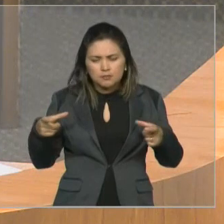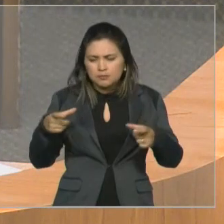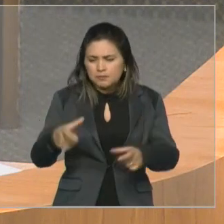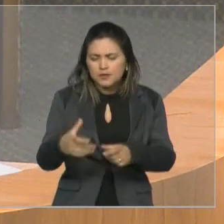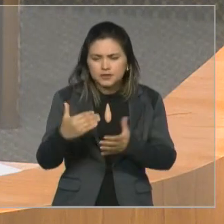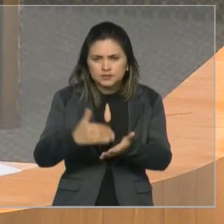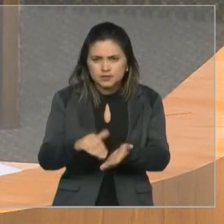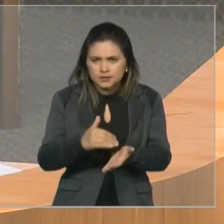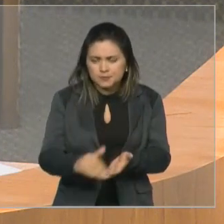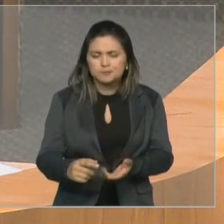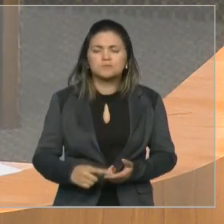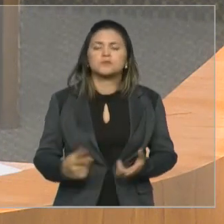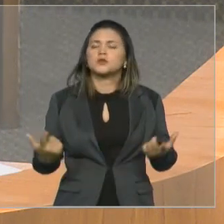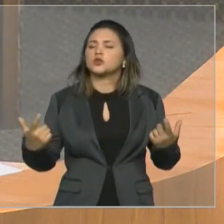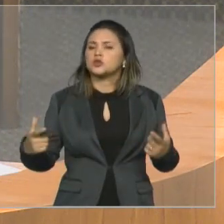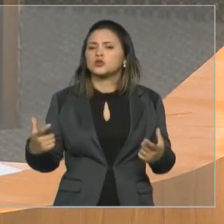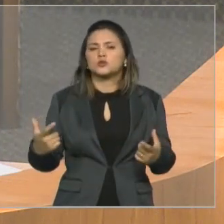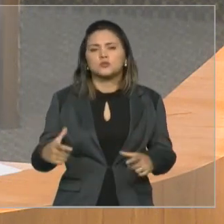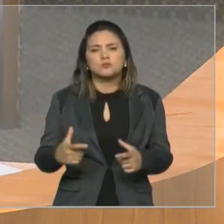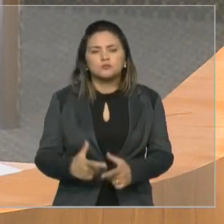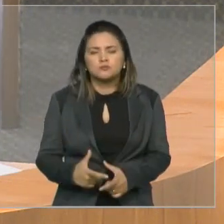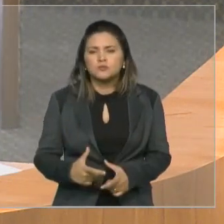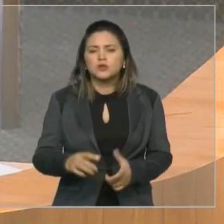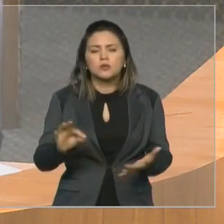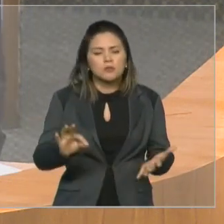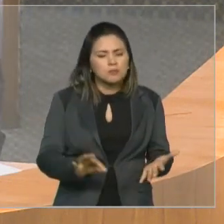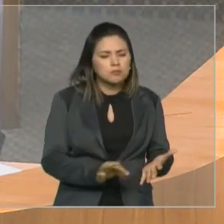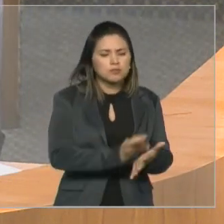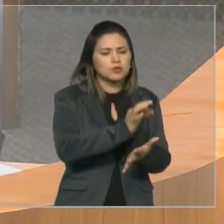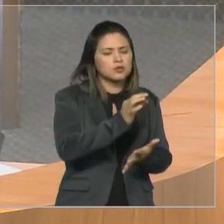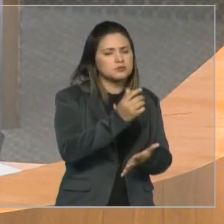concursos públicos nas áreas importantes que deveria ter feito.